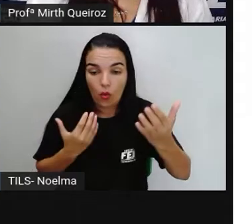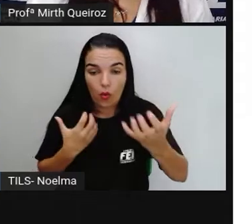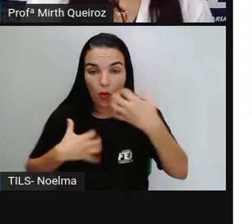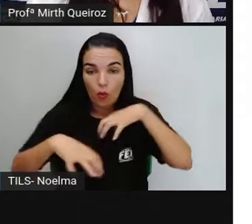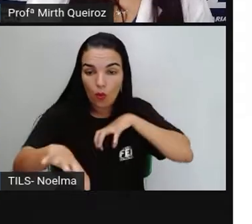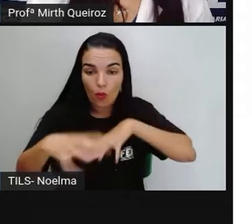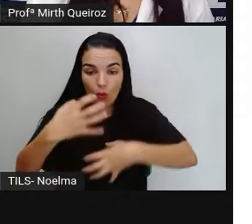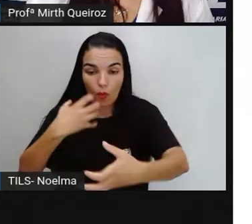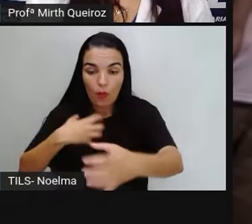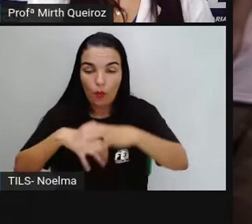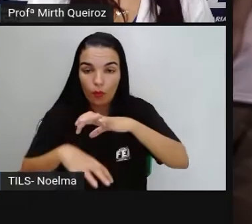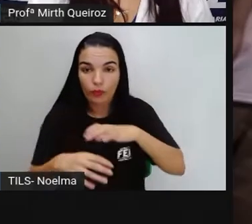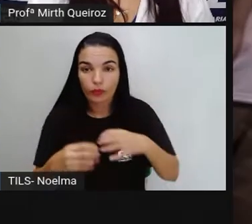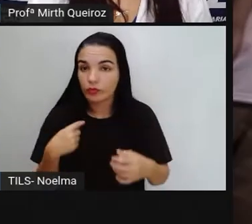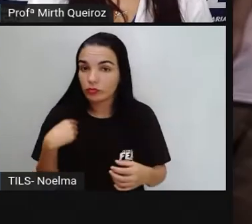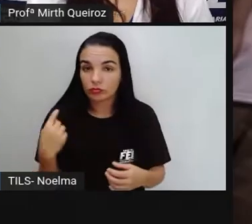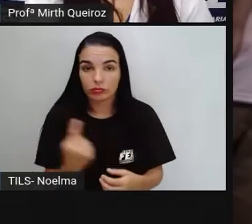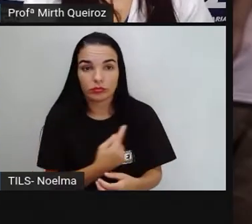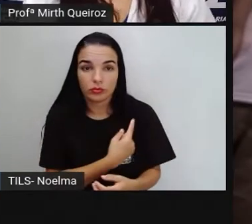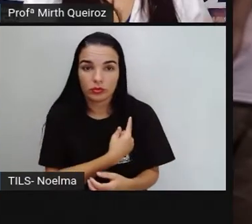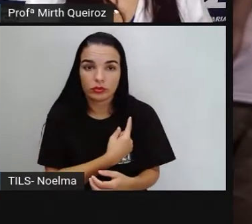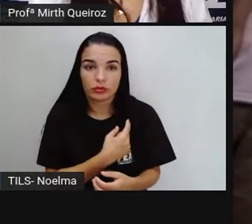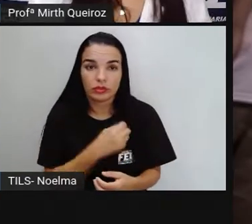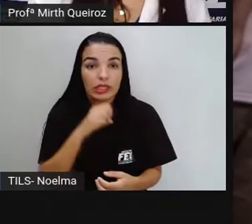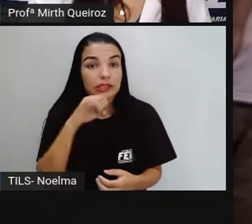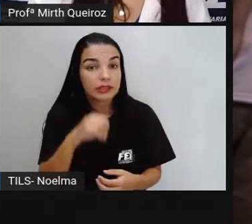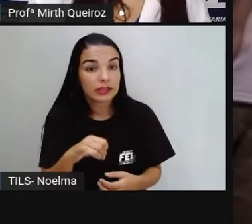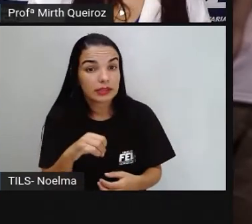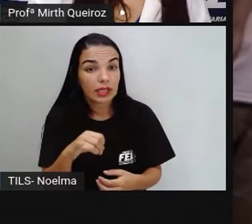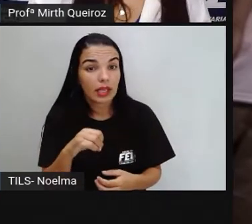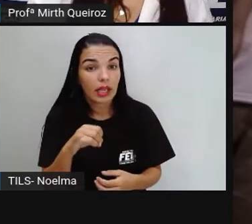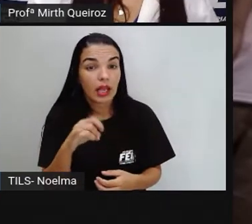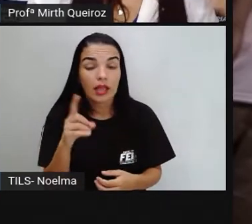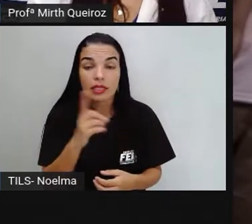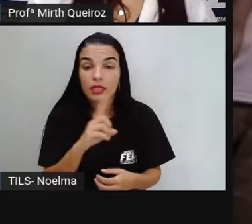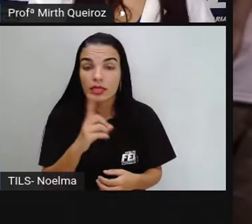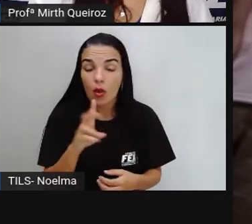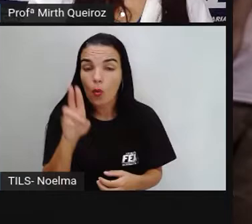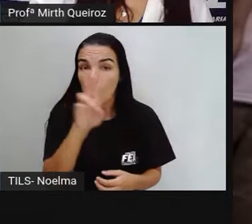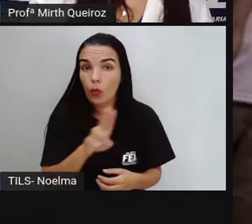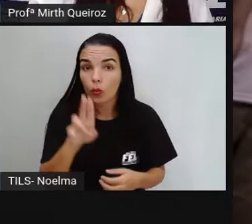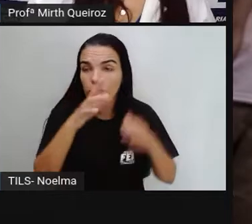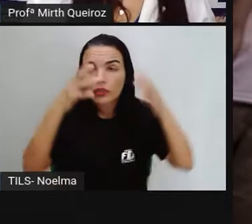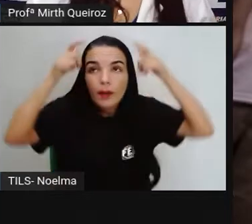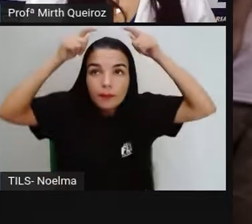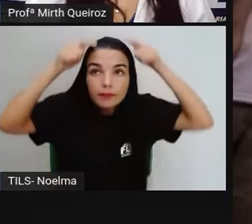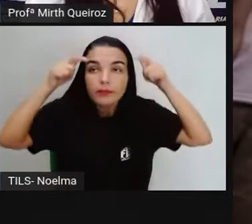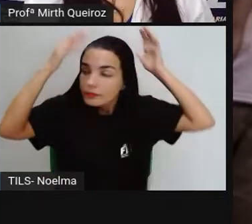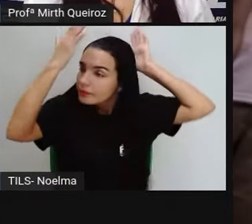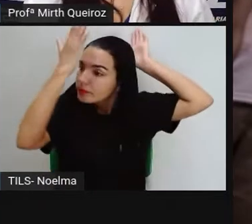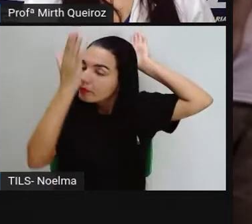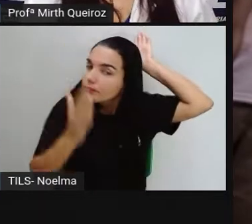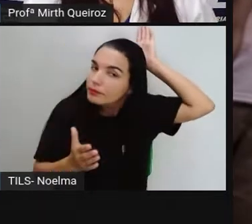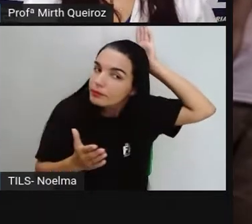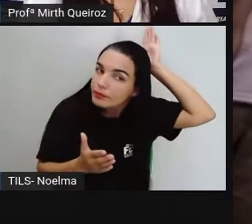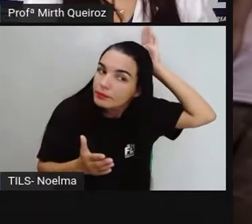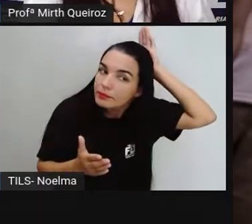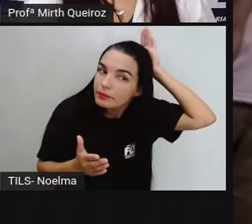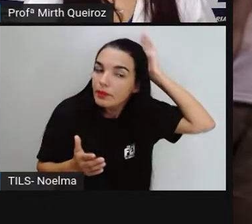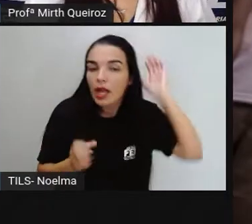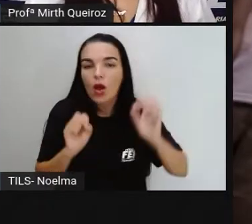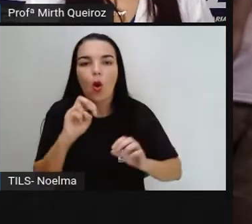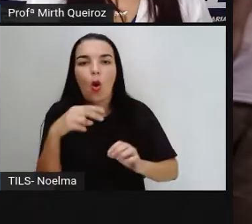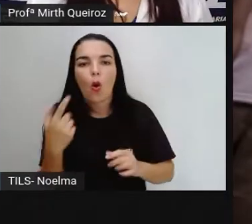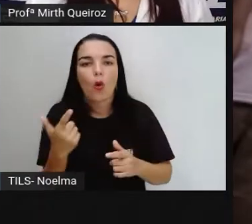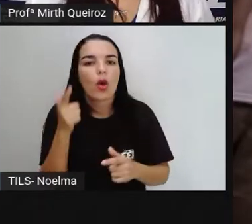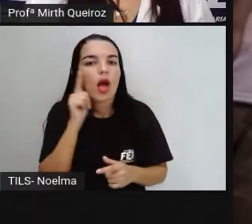nós. Então, se esse índio ele não veste, não usa pena ou ele não veste tanga